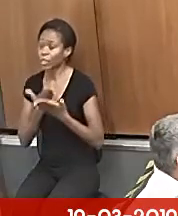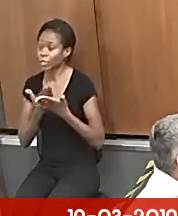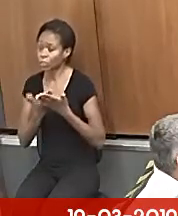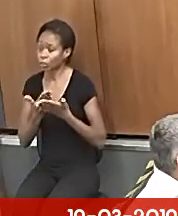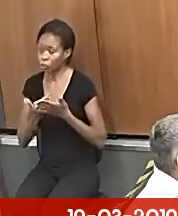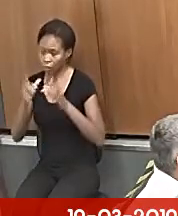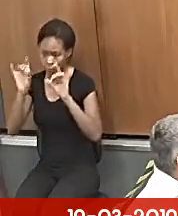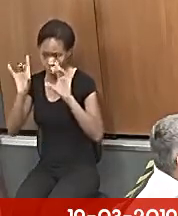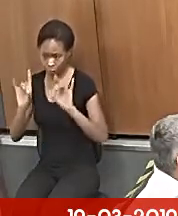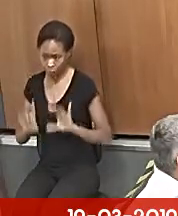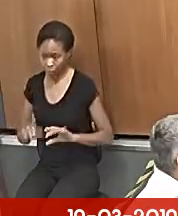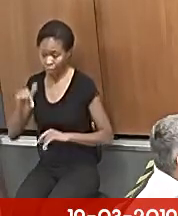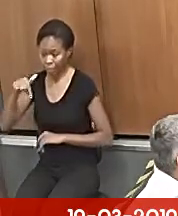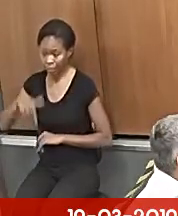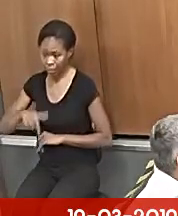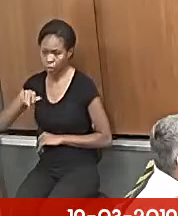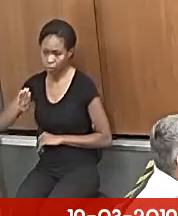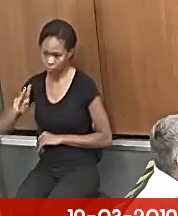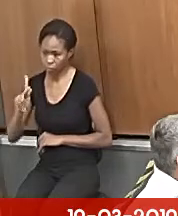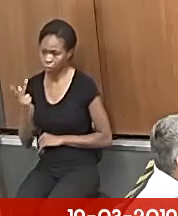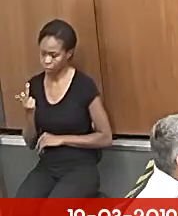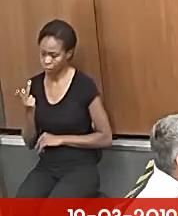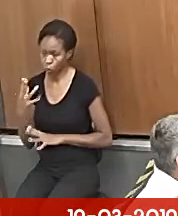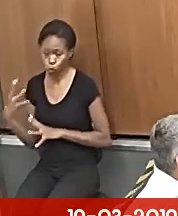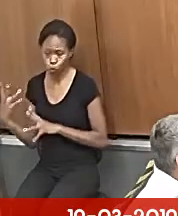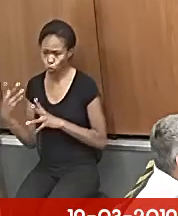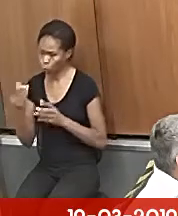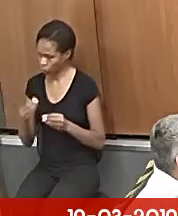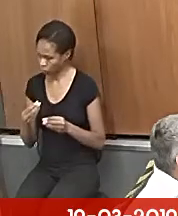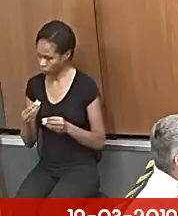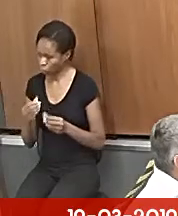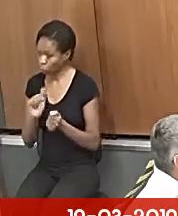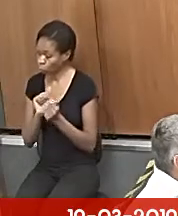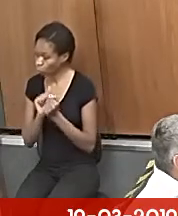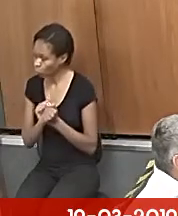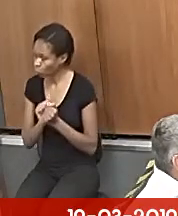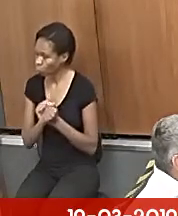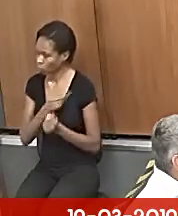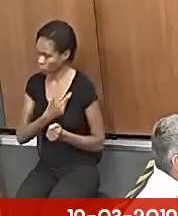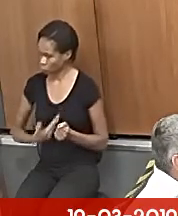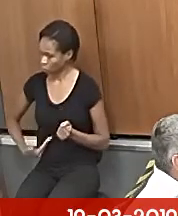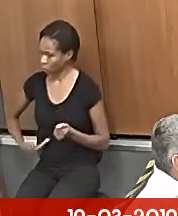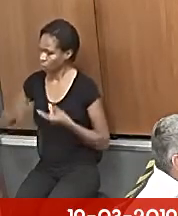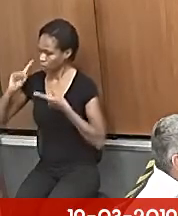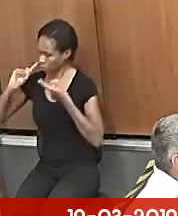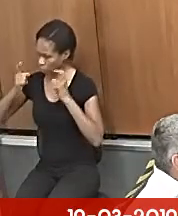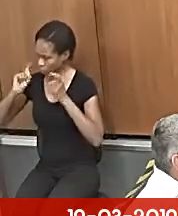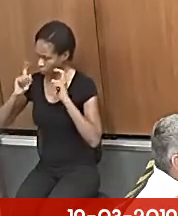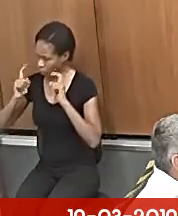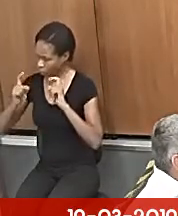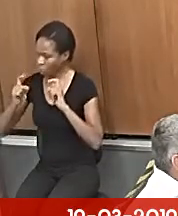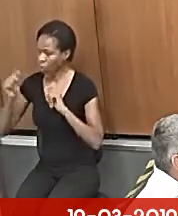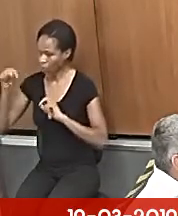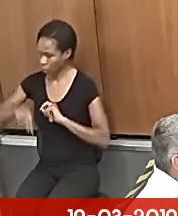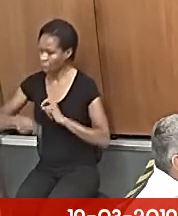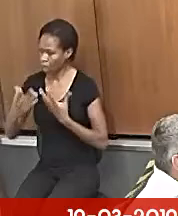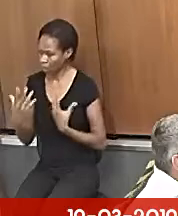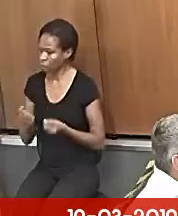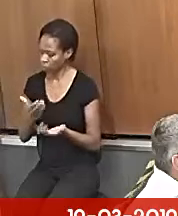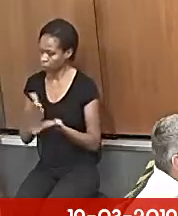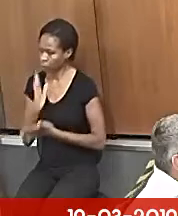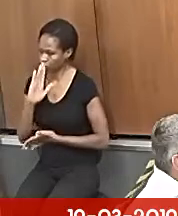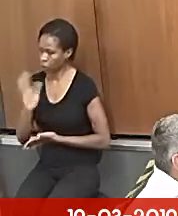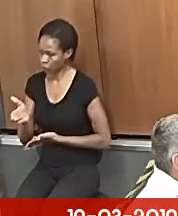de belo horizonte todas elas com o governo nós já aprovamos aqui vamos trazer aqui para discutir essa